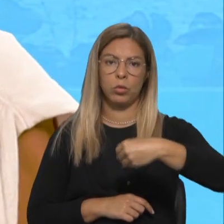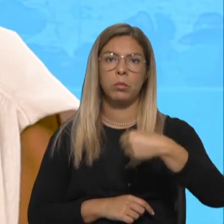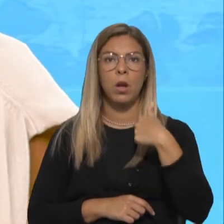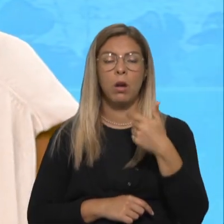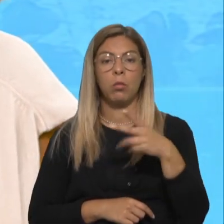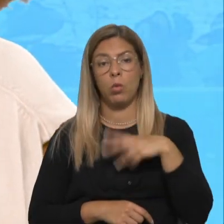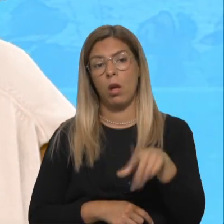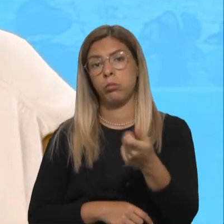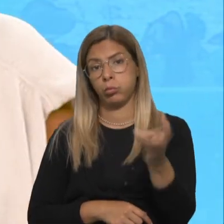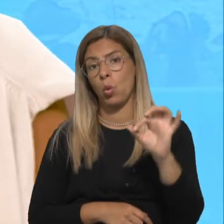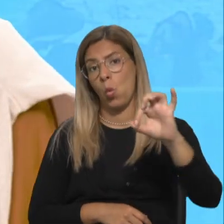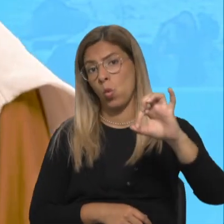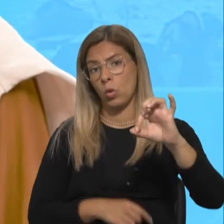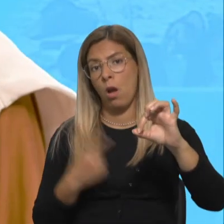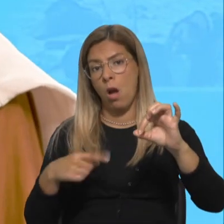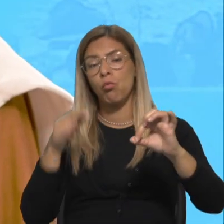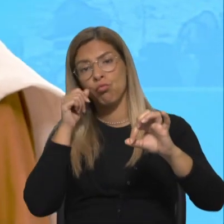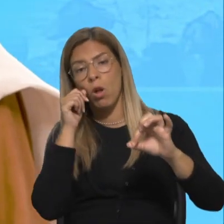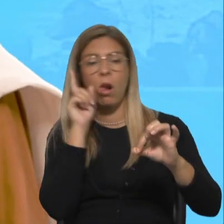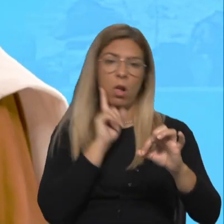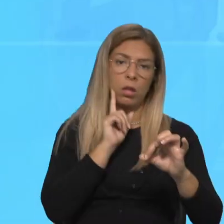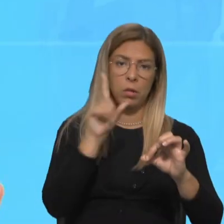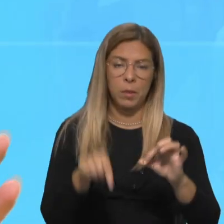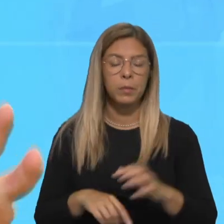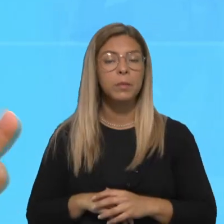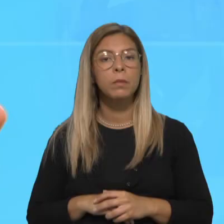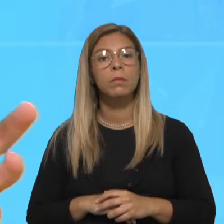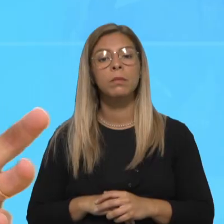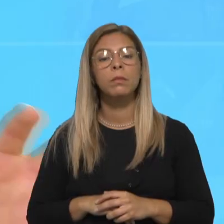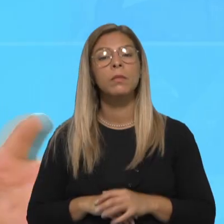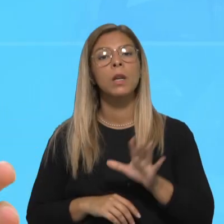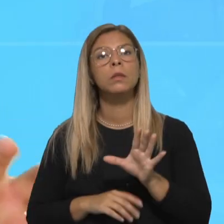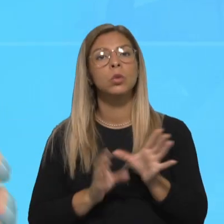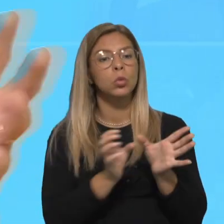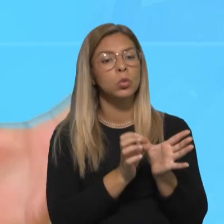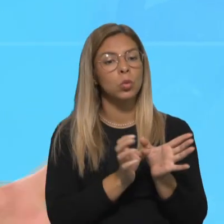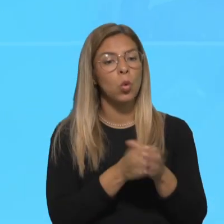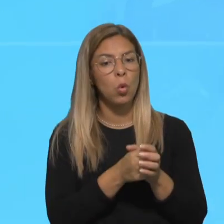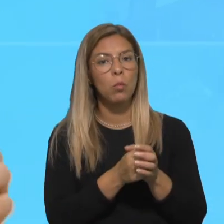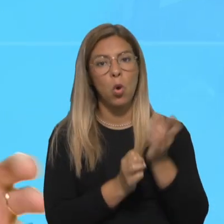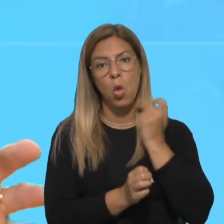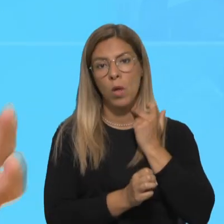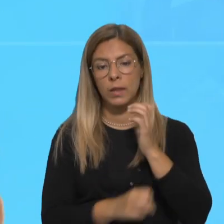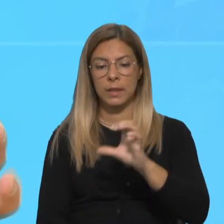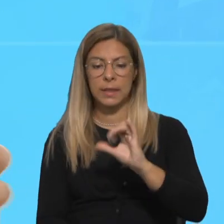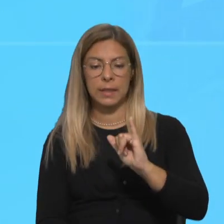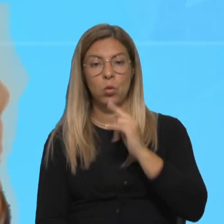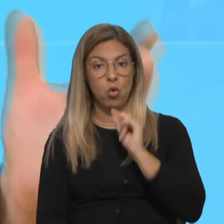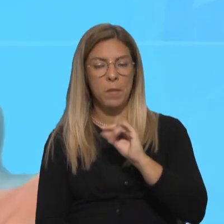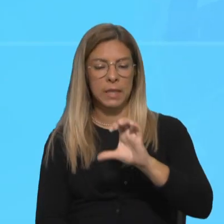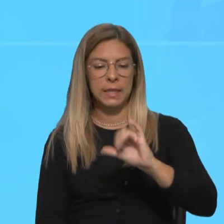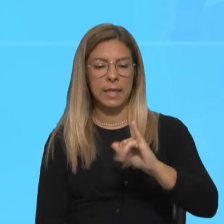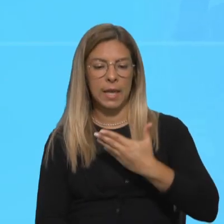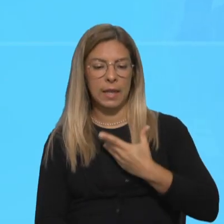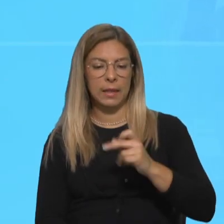8. Quer masculinos, quer femininos. Se bem sei, as cidadelas são, de alguma forma, o ponto, enfim, não só de convergência, mas de